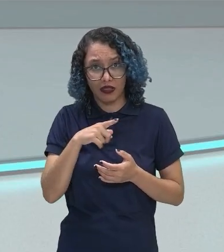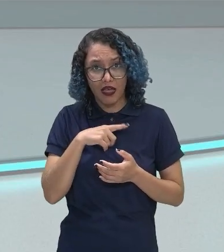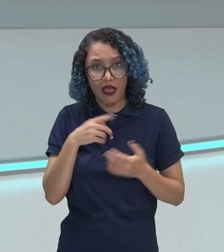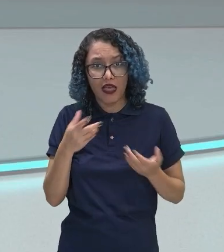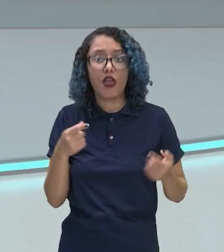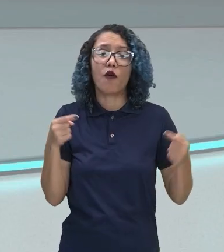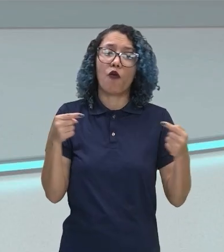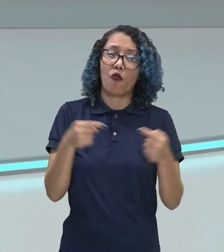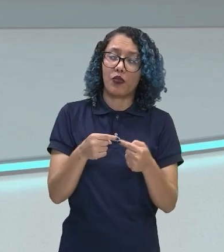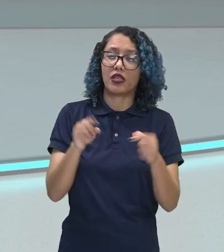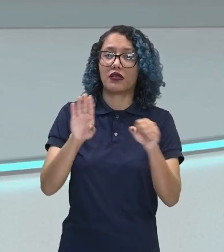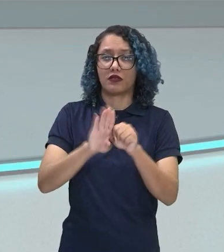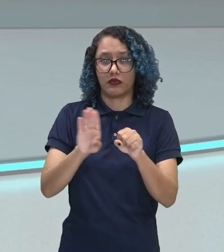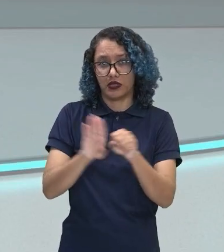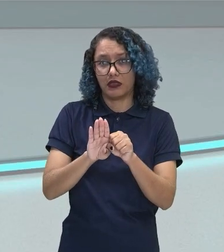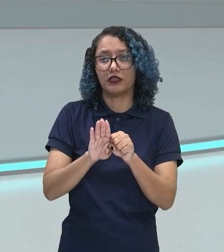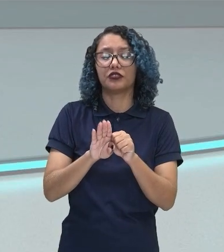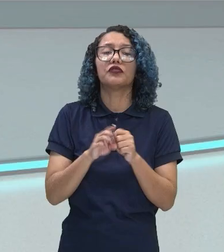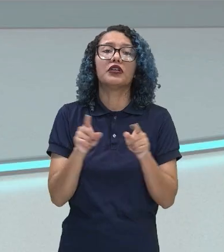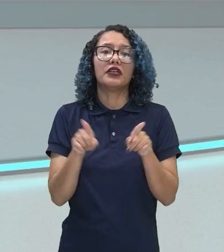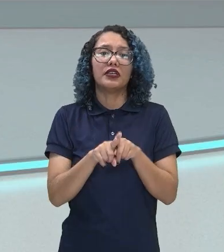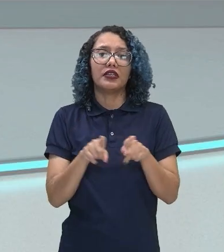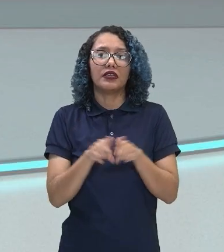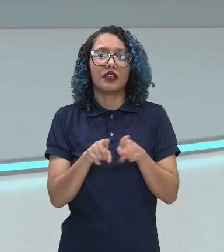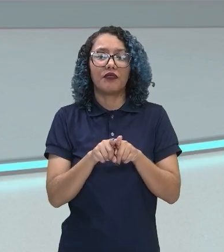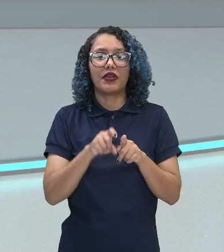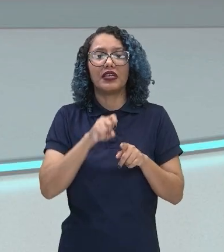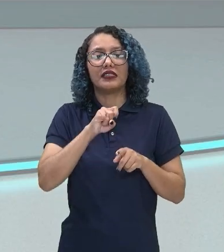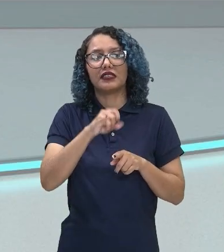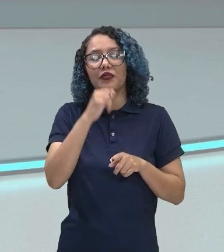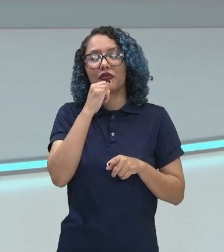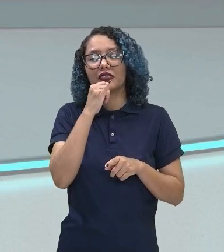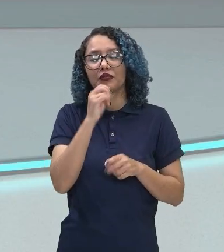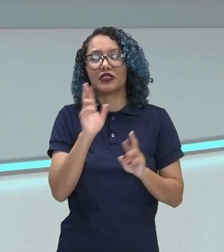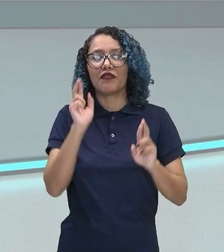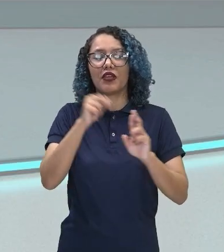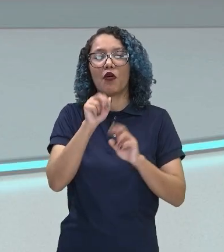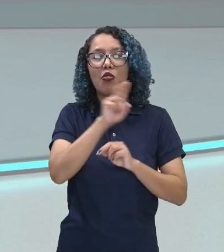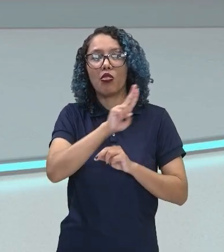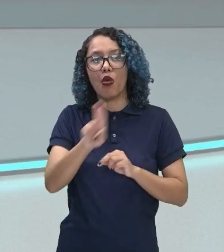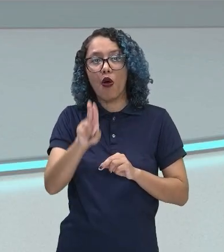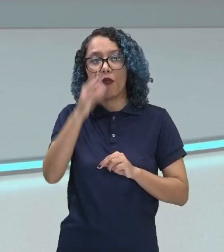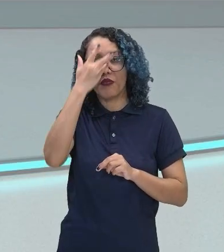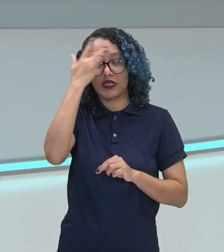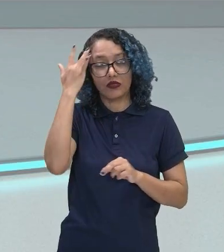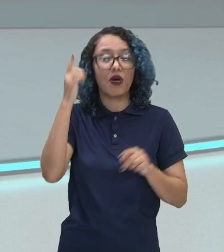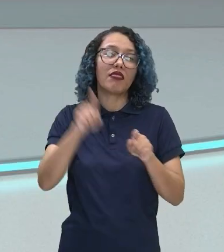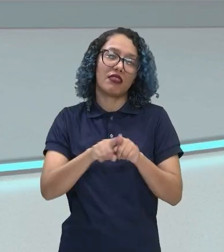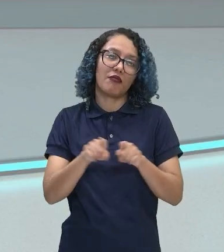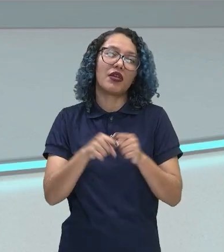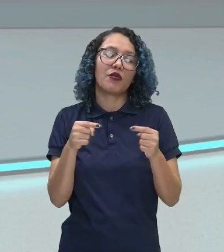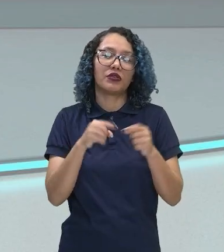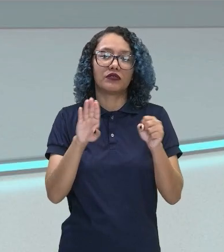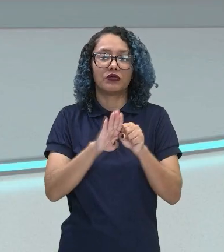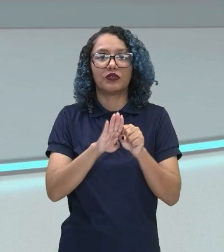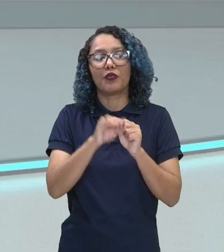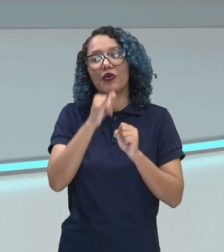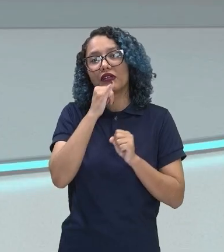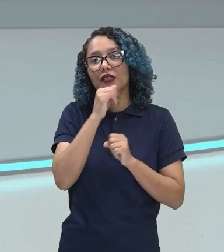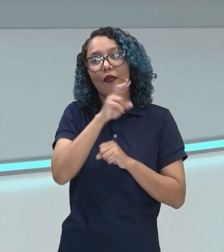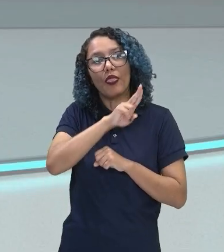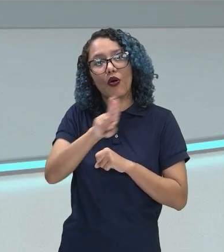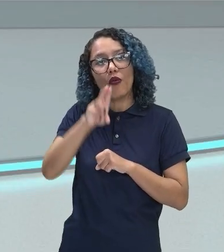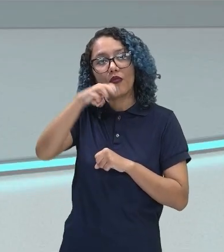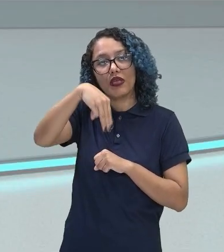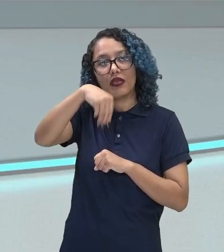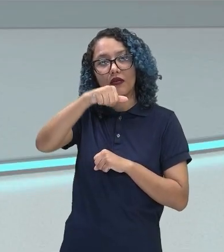claro, se nós nos referirmos a um nome próprio de uma pessoa, é um substantivo, como é o caso de Maria, como é o nome da